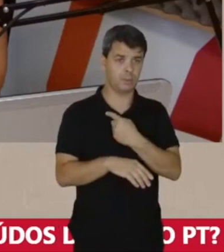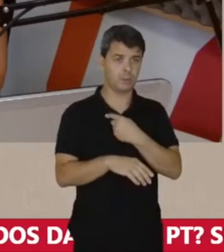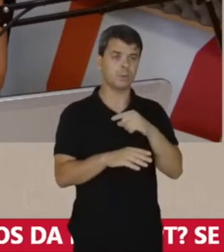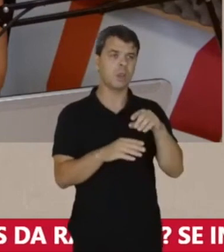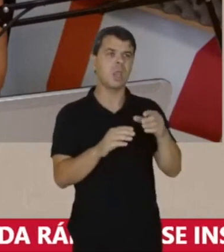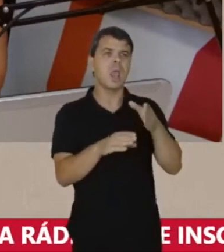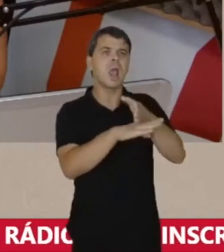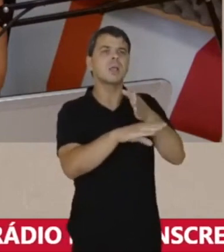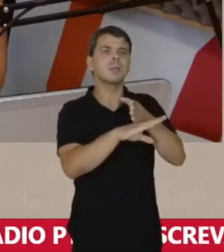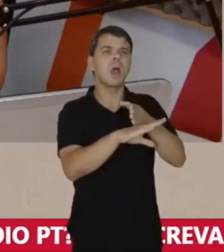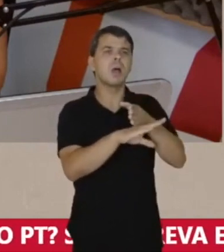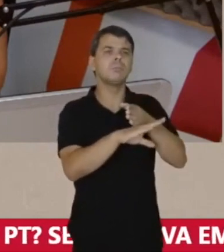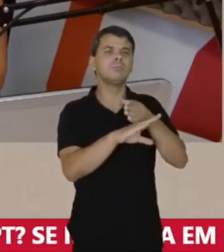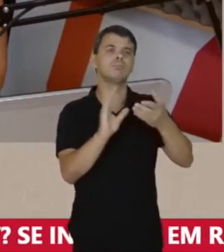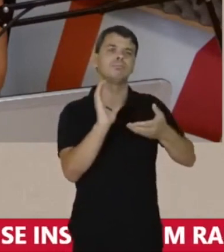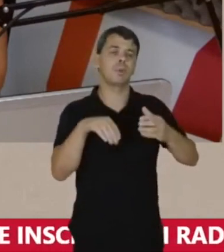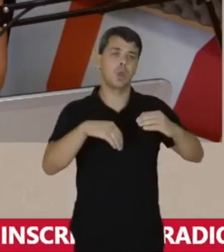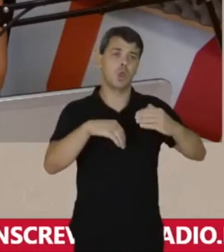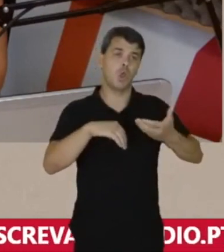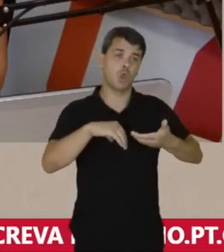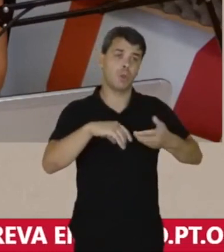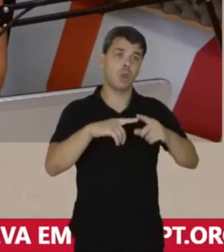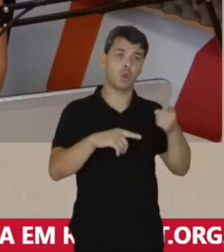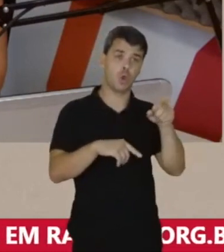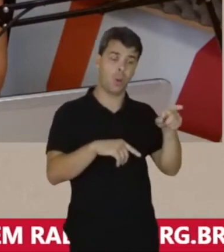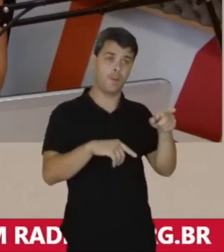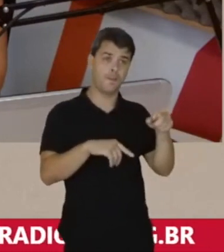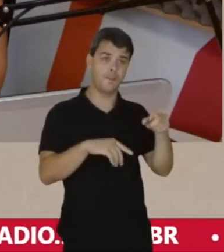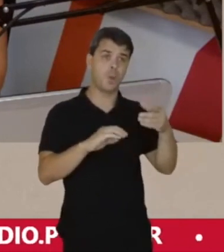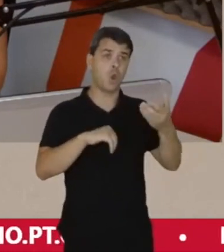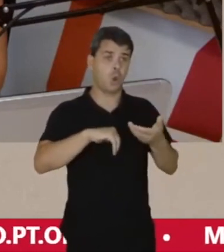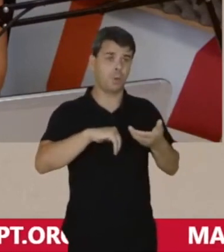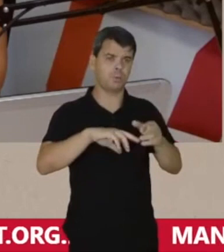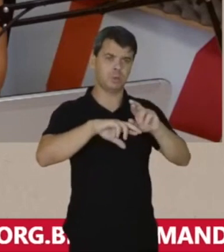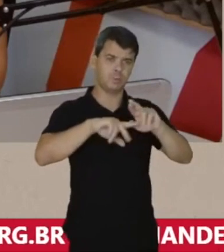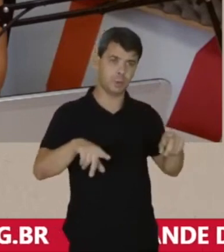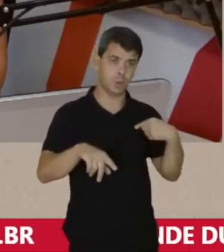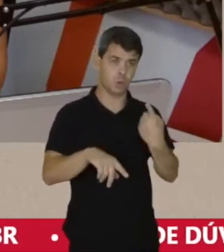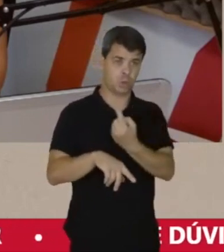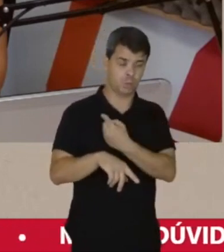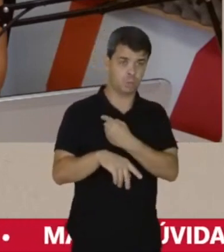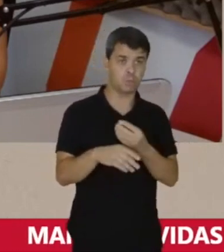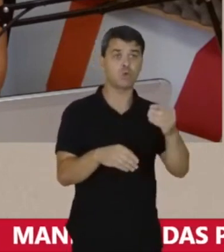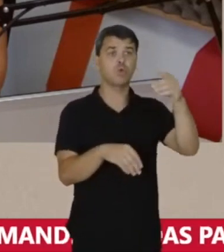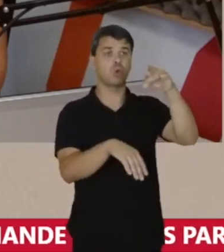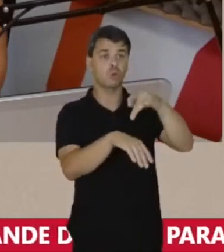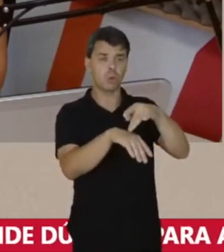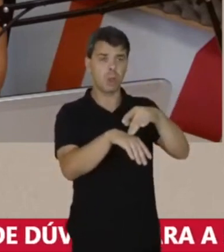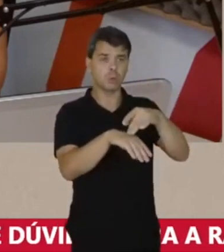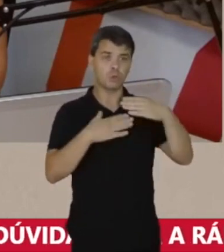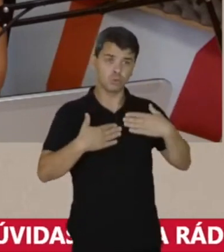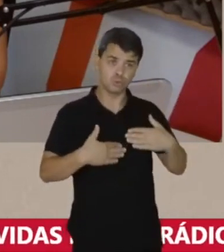parlamento. Então, nós temos que disputar o parlamento. A gente fala que o parlamento tem que ser diferente, então nós temos que colocar nossos corpos